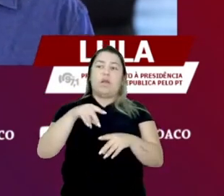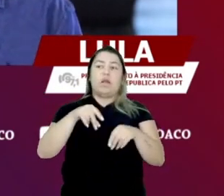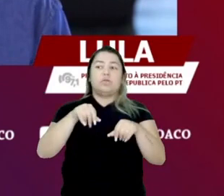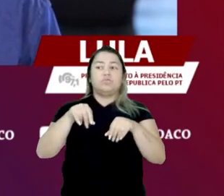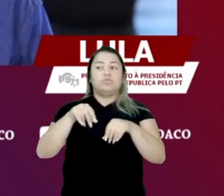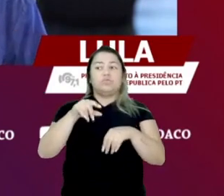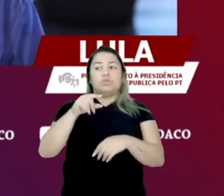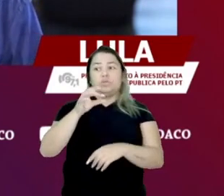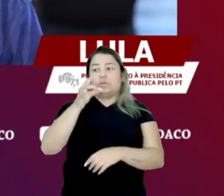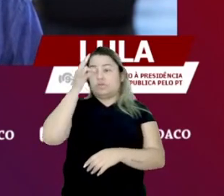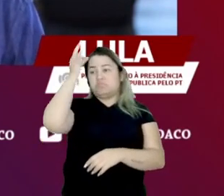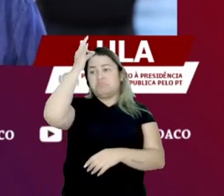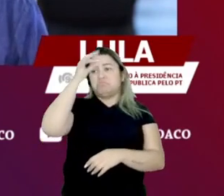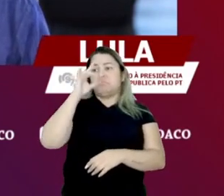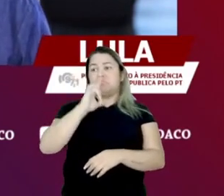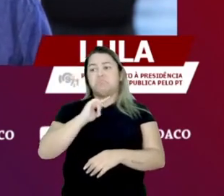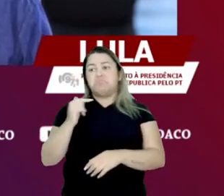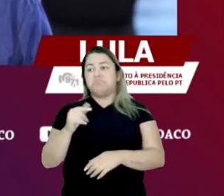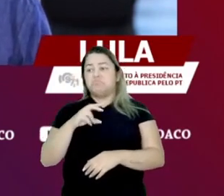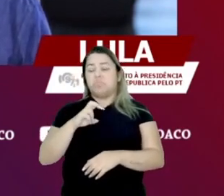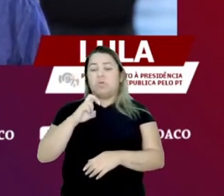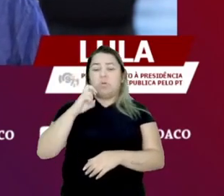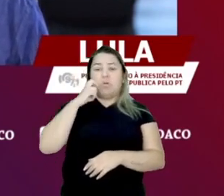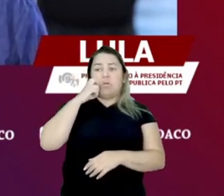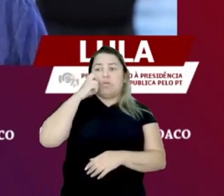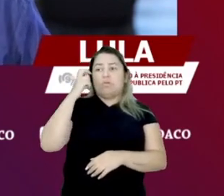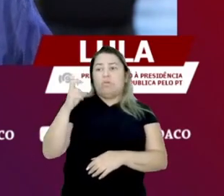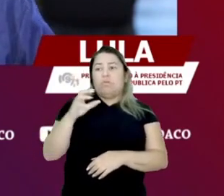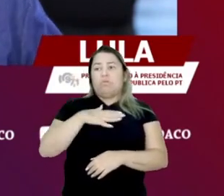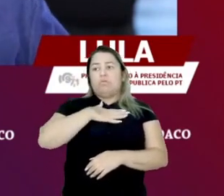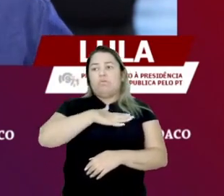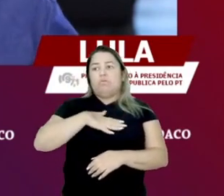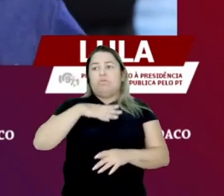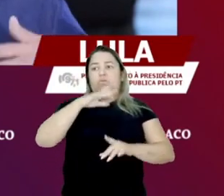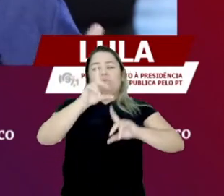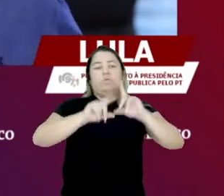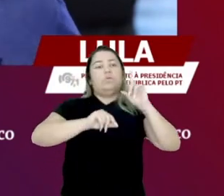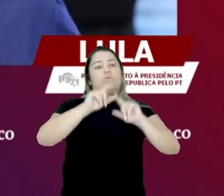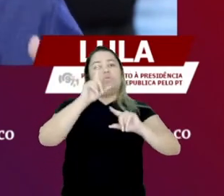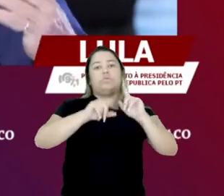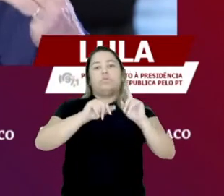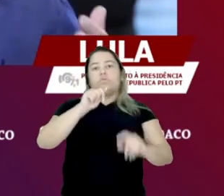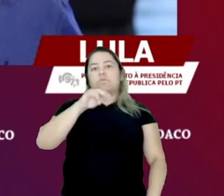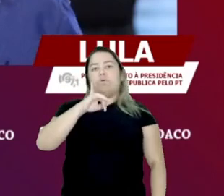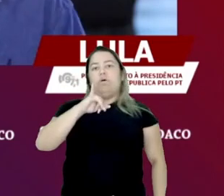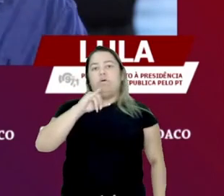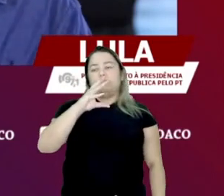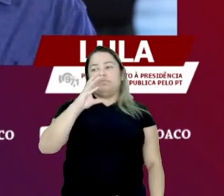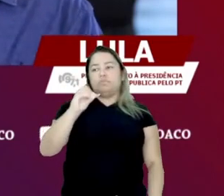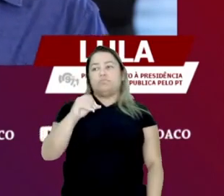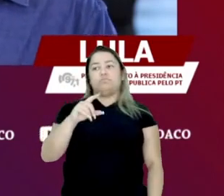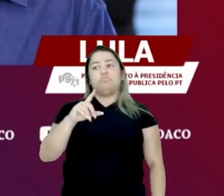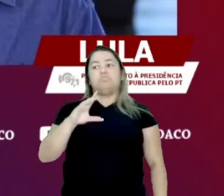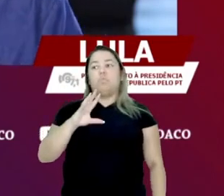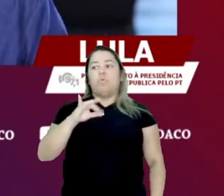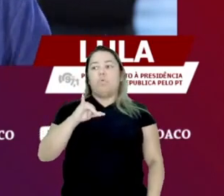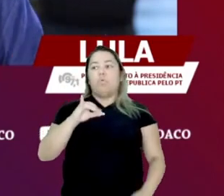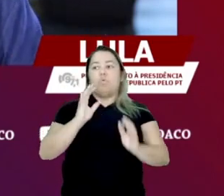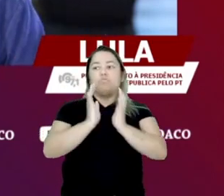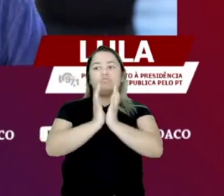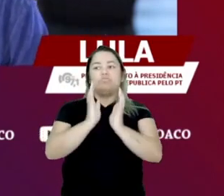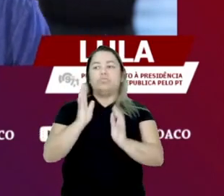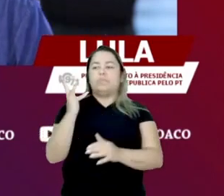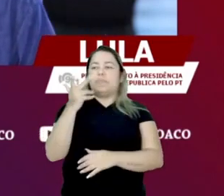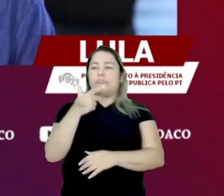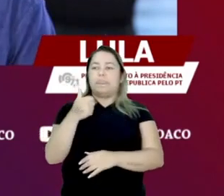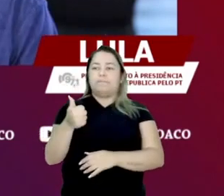Eu vi o Atlético no tempo do Rinaldo, eu pessoalmente gosto muito do Rinaldo, não como jogador, mas também como pessoa política. E a gente vai